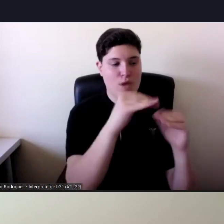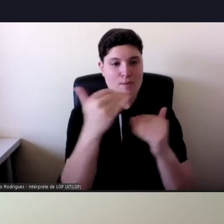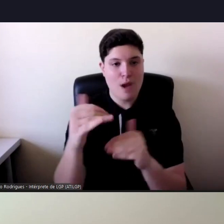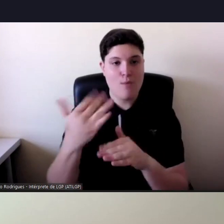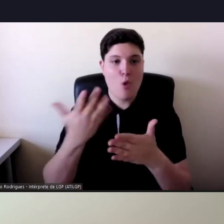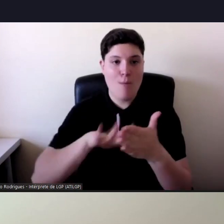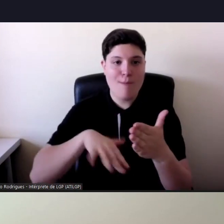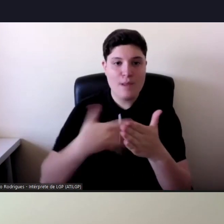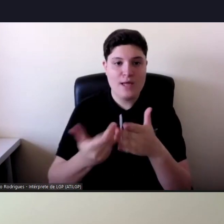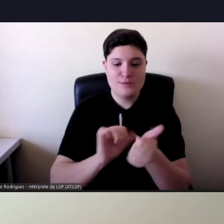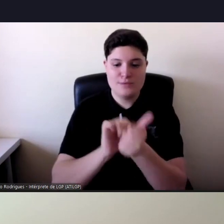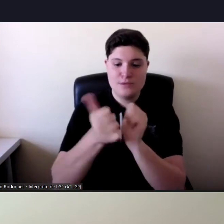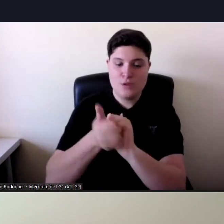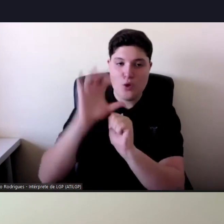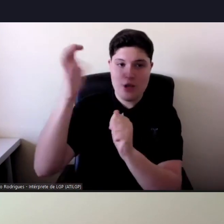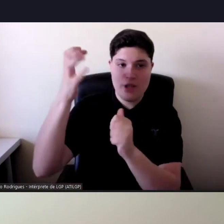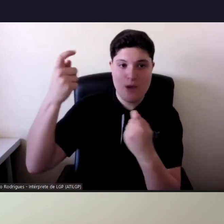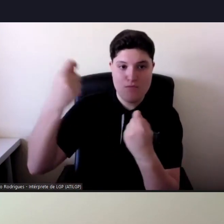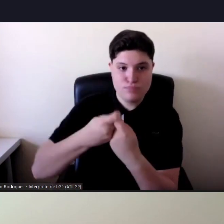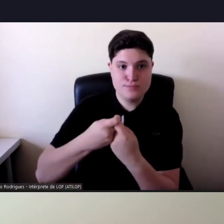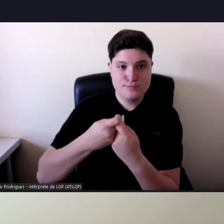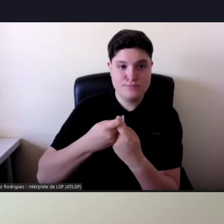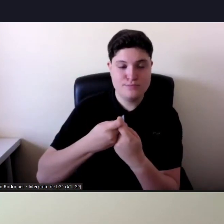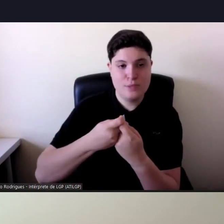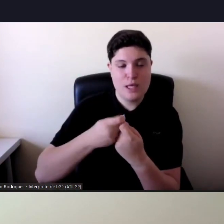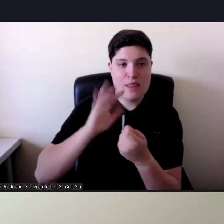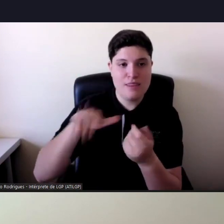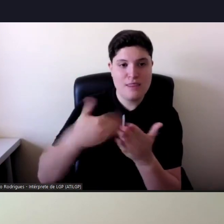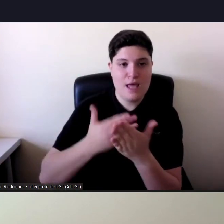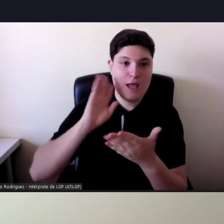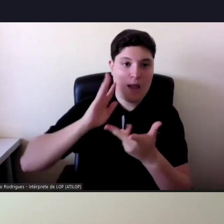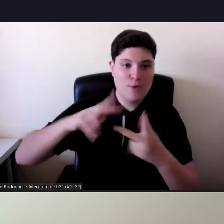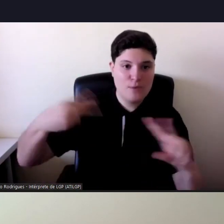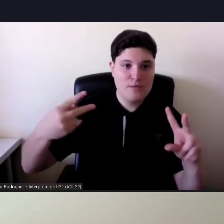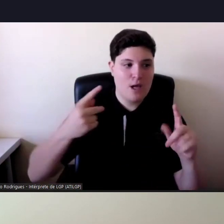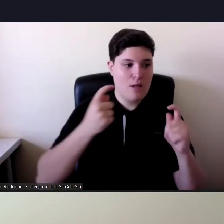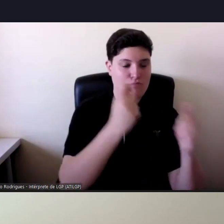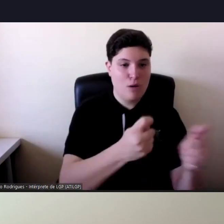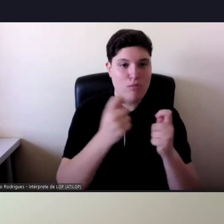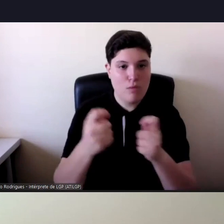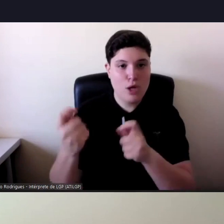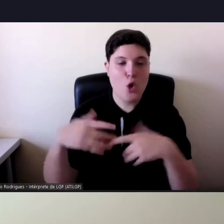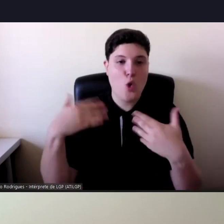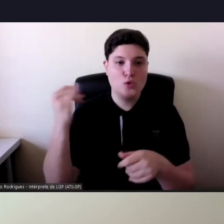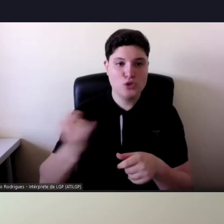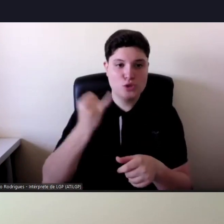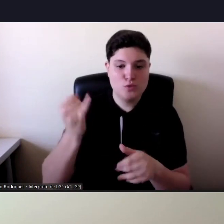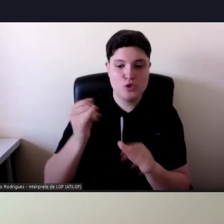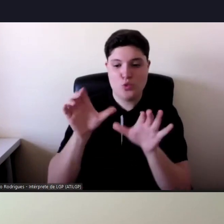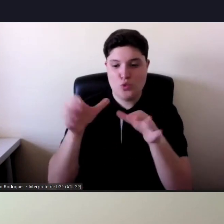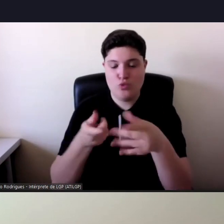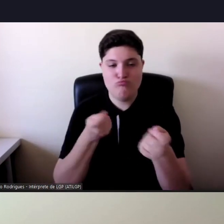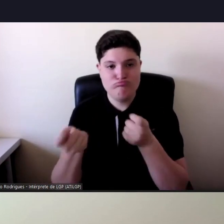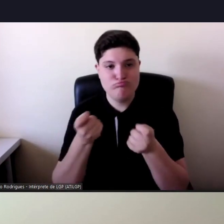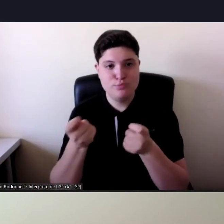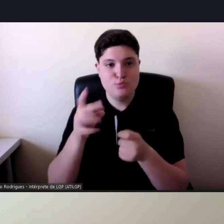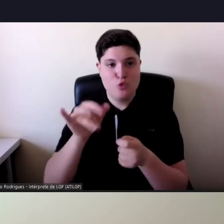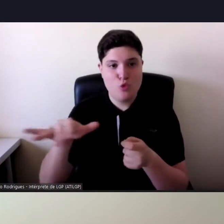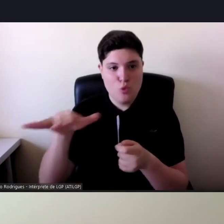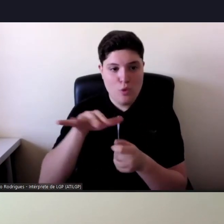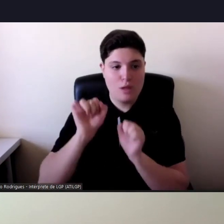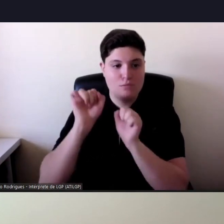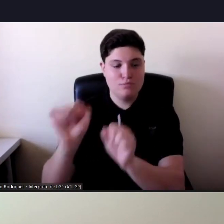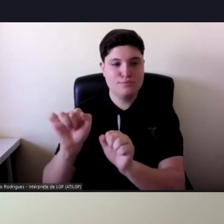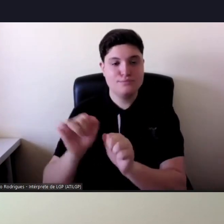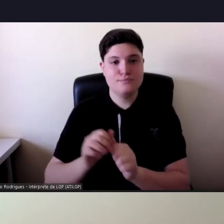bem, a opção, então, de 88, depois da proposta de clima-património, se tivesse aceito o clima-património, era, pela primeira